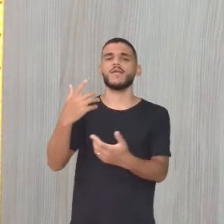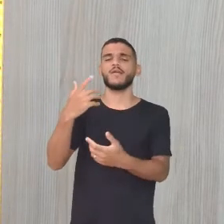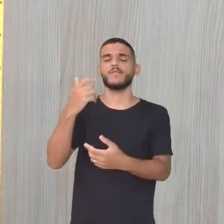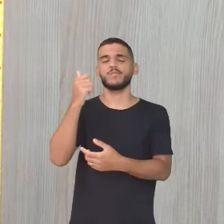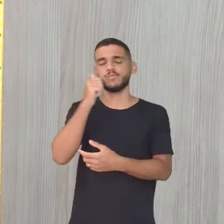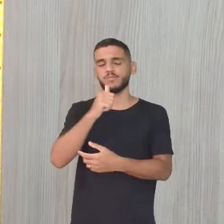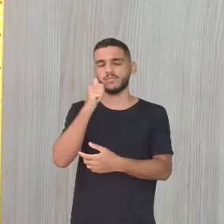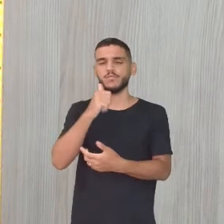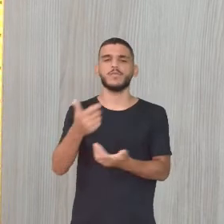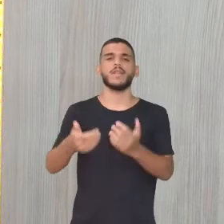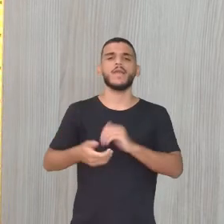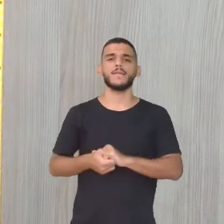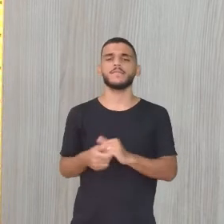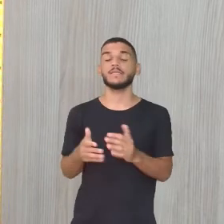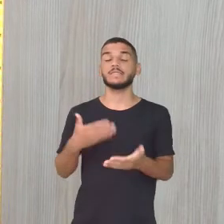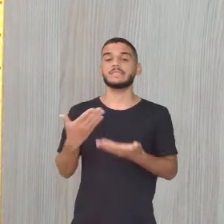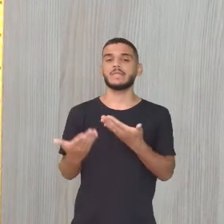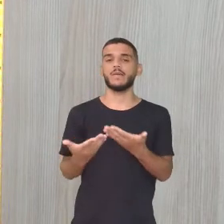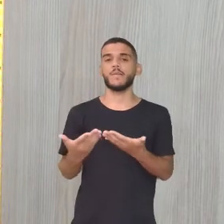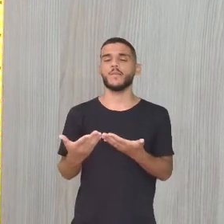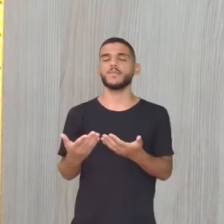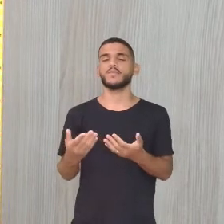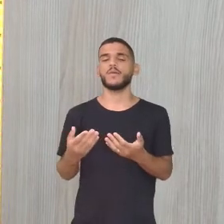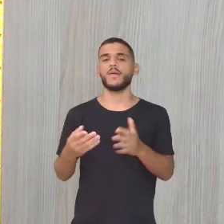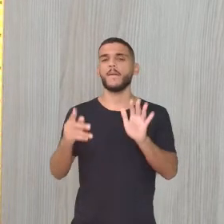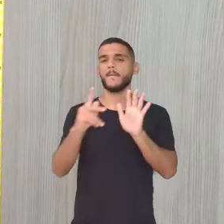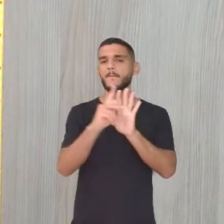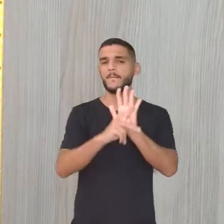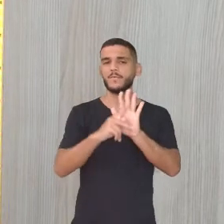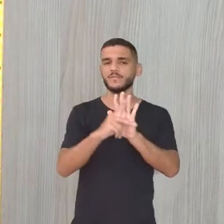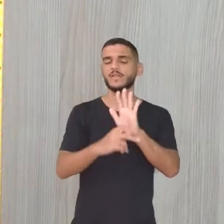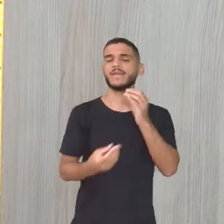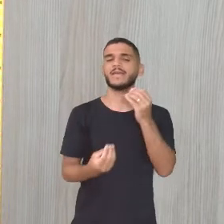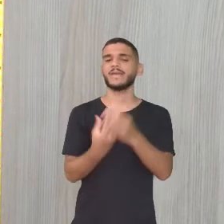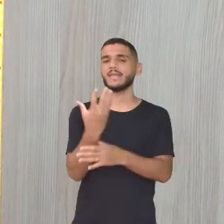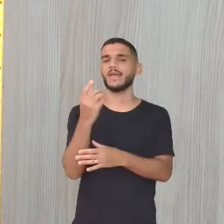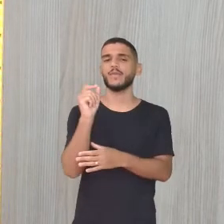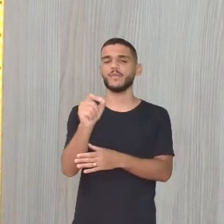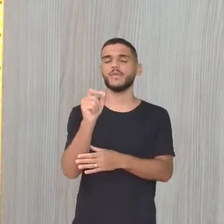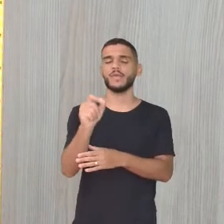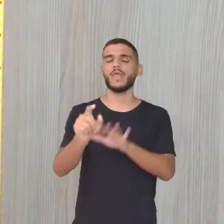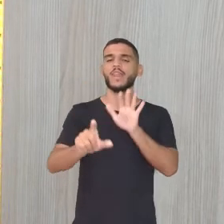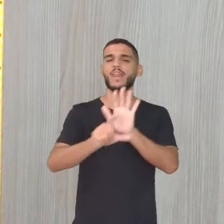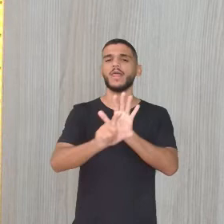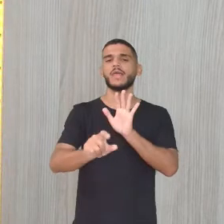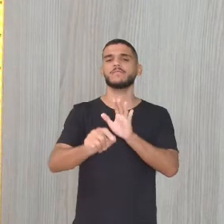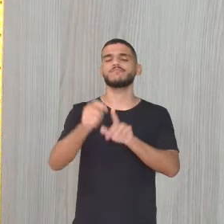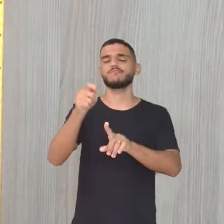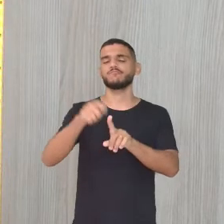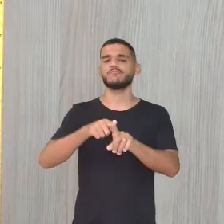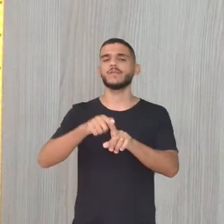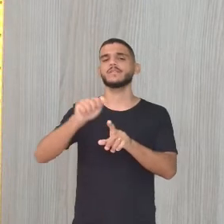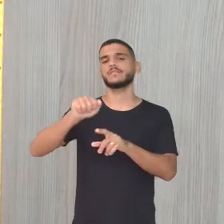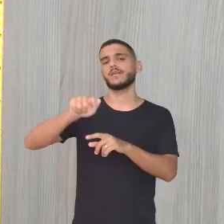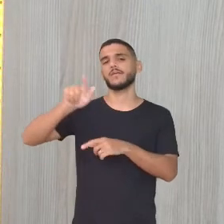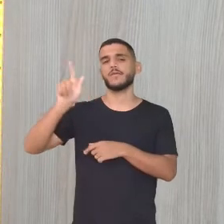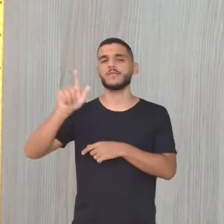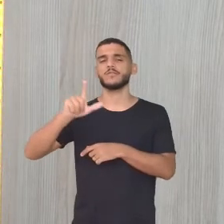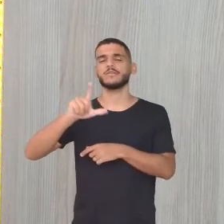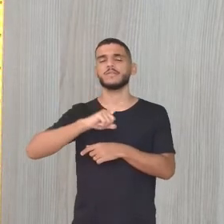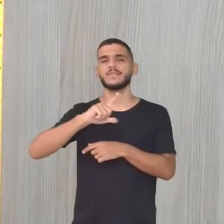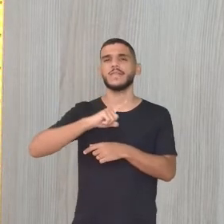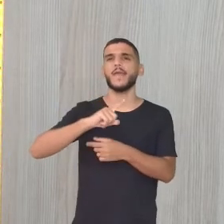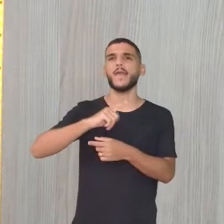o Senado criou esse projeto de lei para que o mês de agosto tivesse esse mês de conscientização